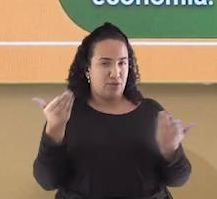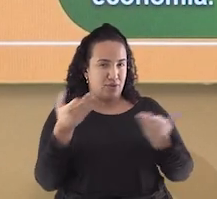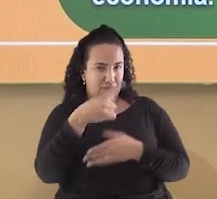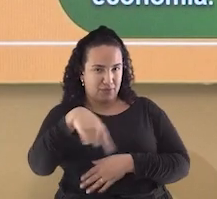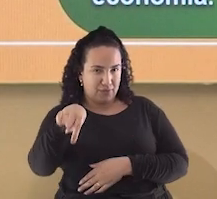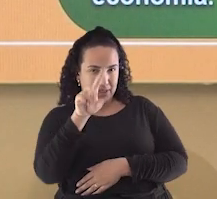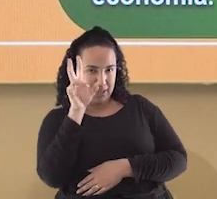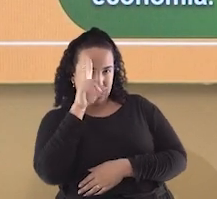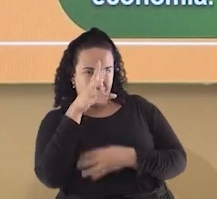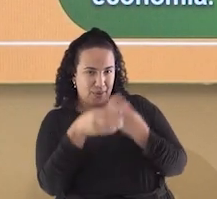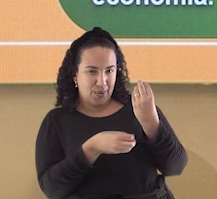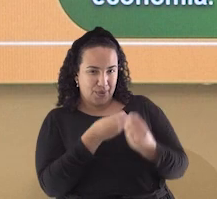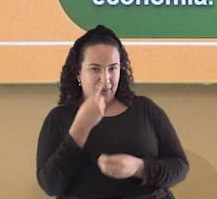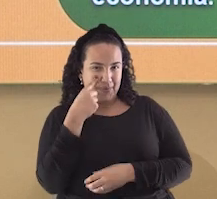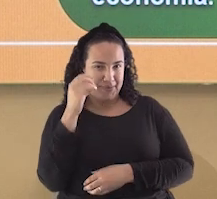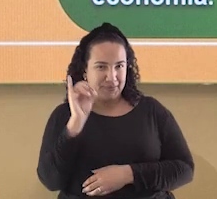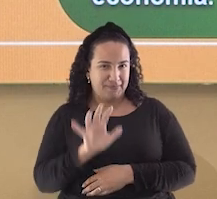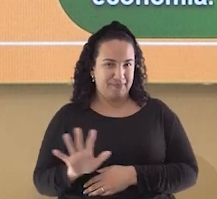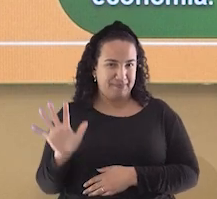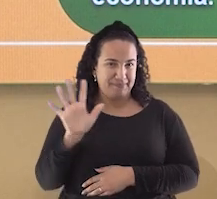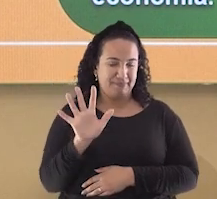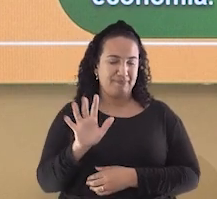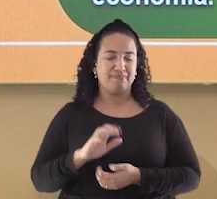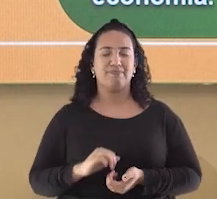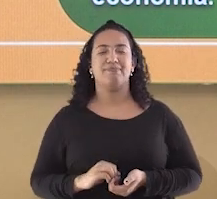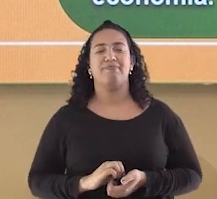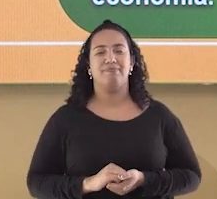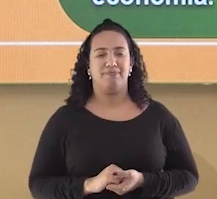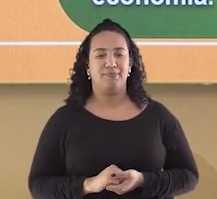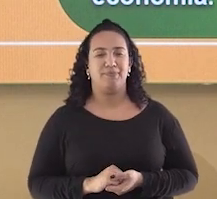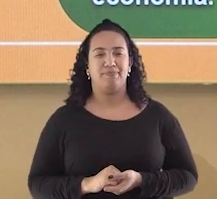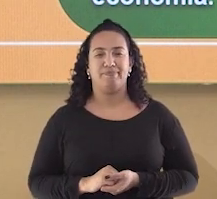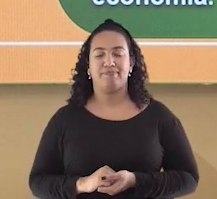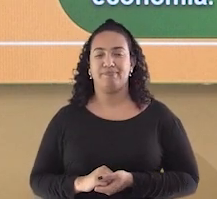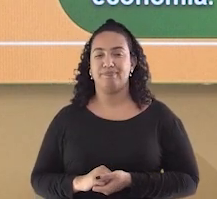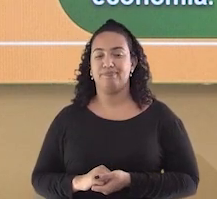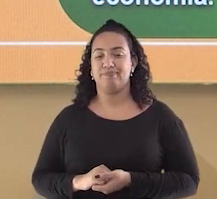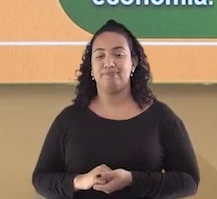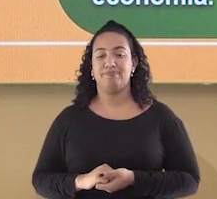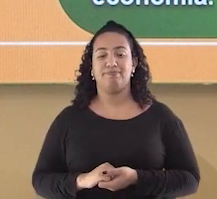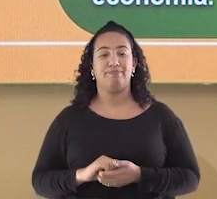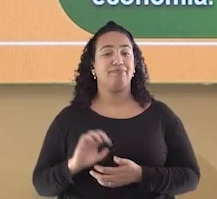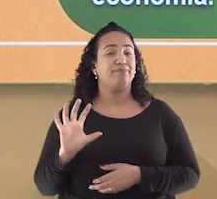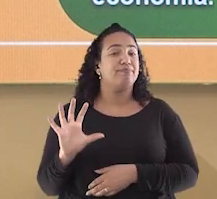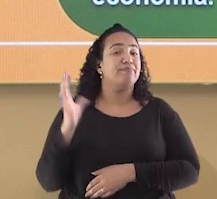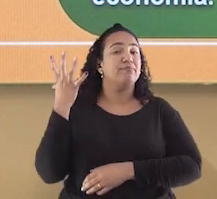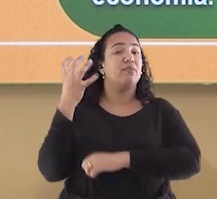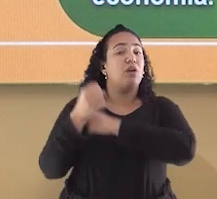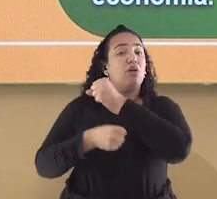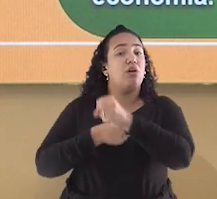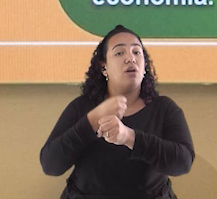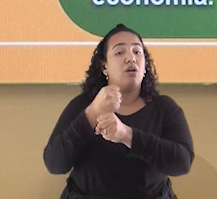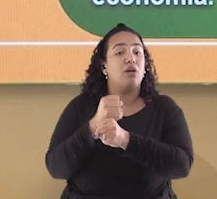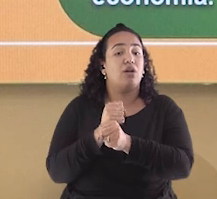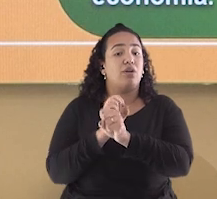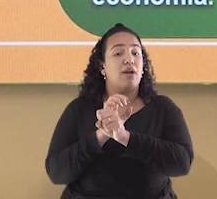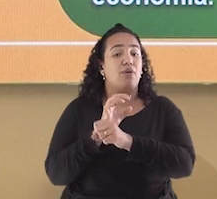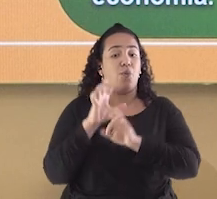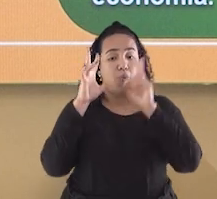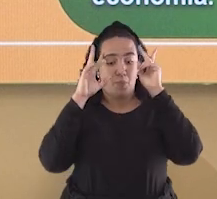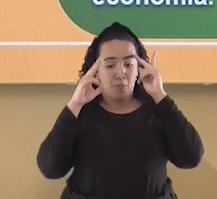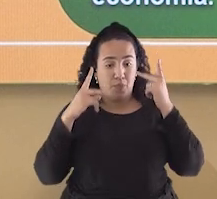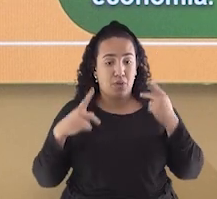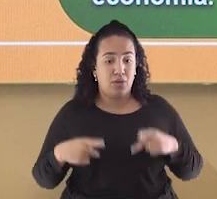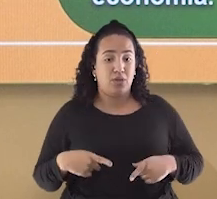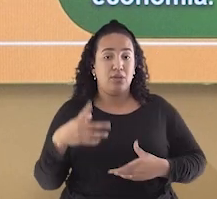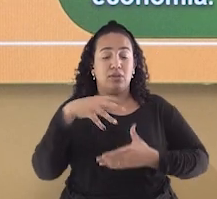apresentam diferentes características climáticas que exigem da sociedade comportamentos e atitudes que favoreçam o bem-estar social, uma